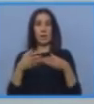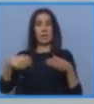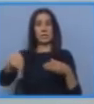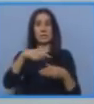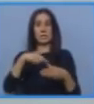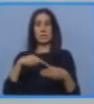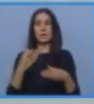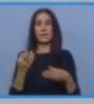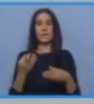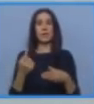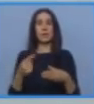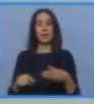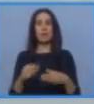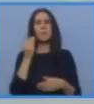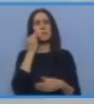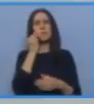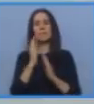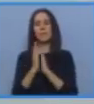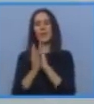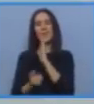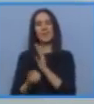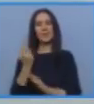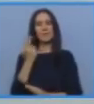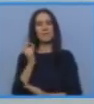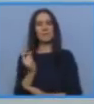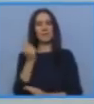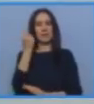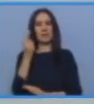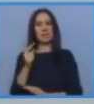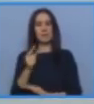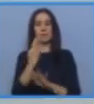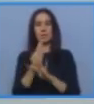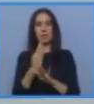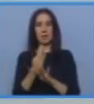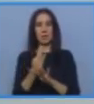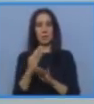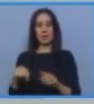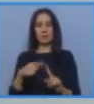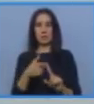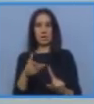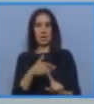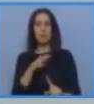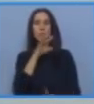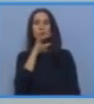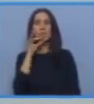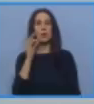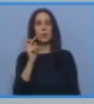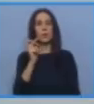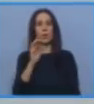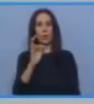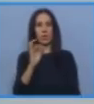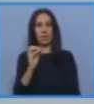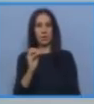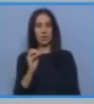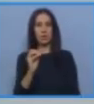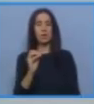está as origens da própria paróquia que está a celebrar este ano os seus 80 anos. E, portanto,